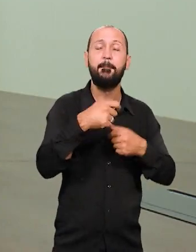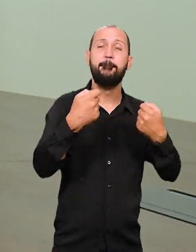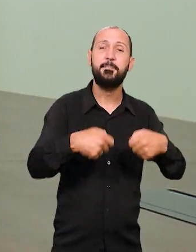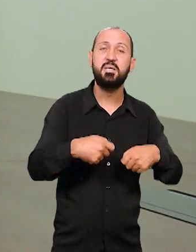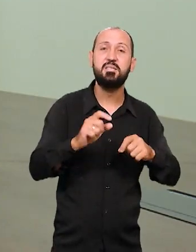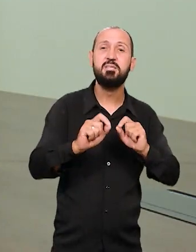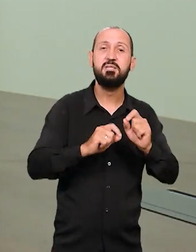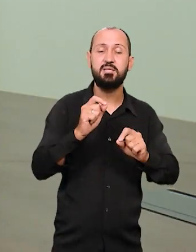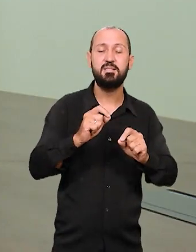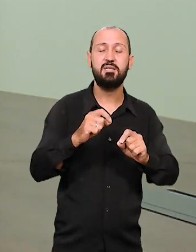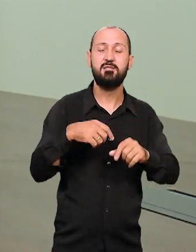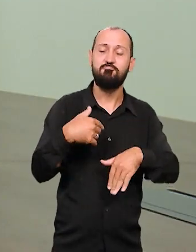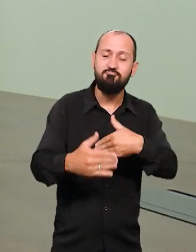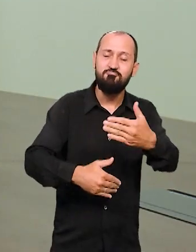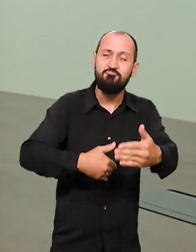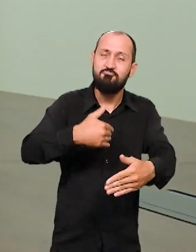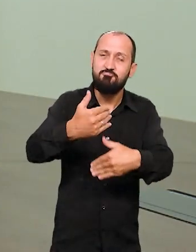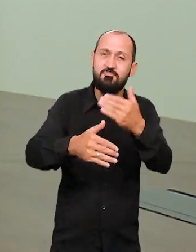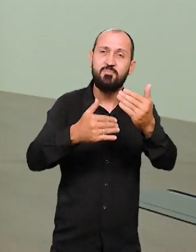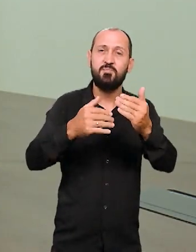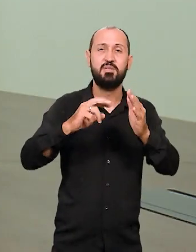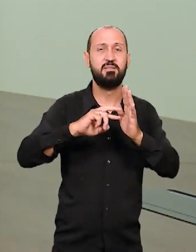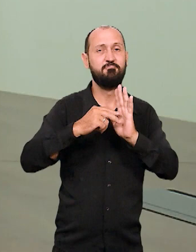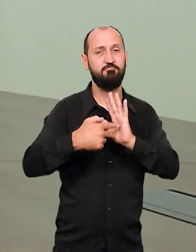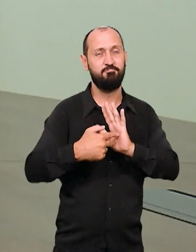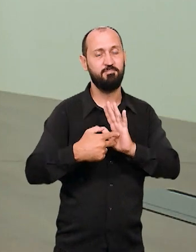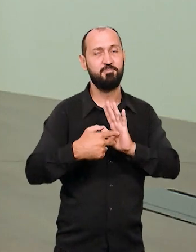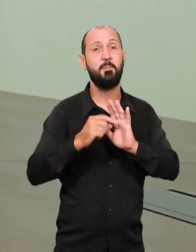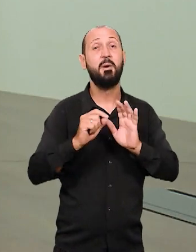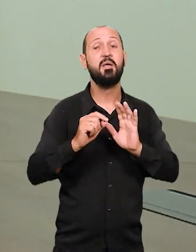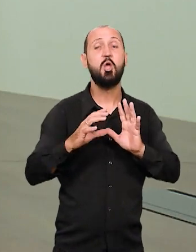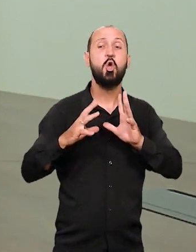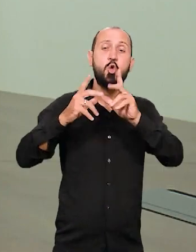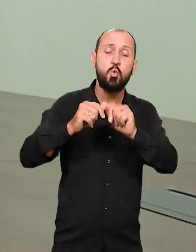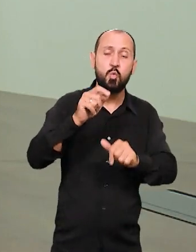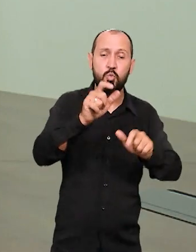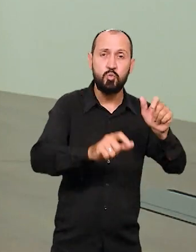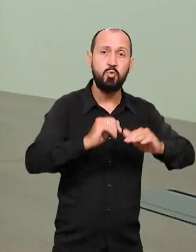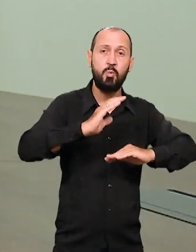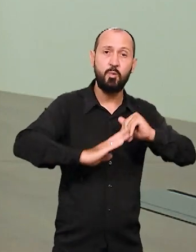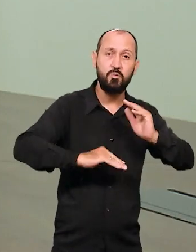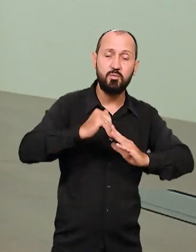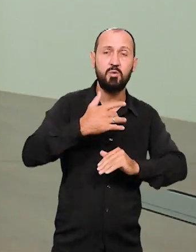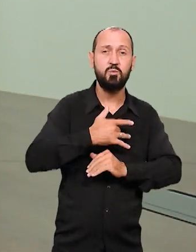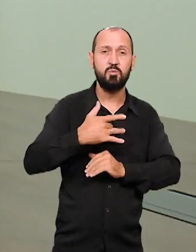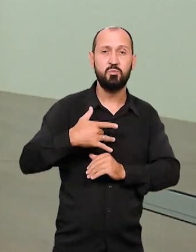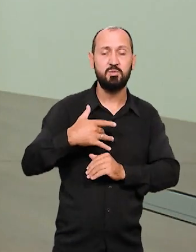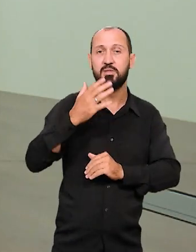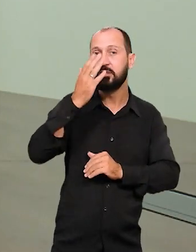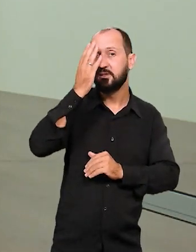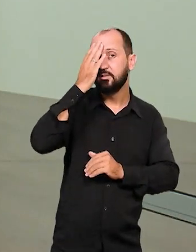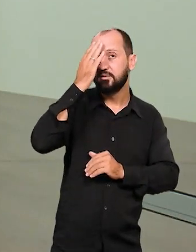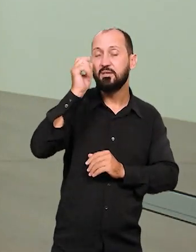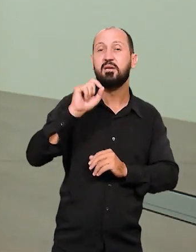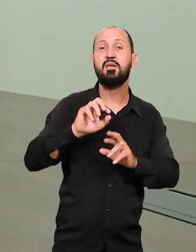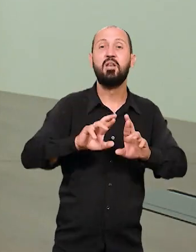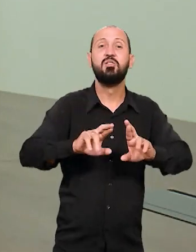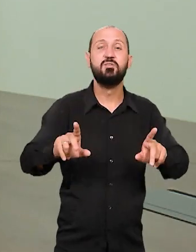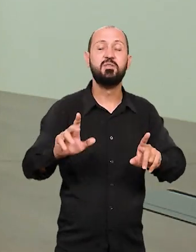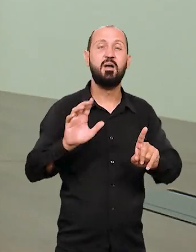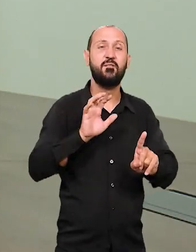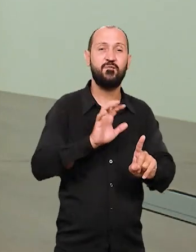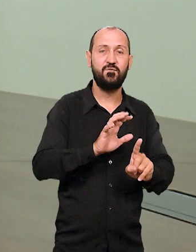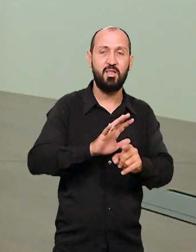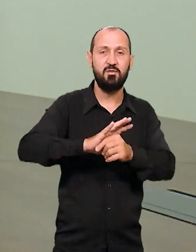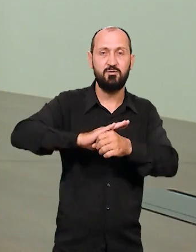ainda precisamos caminhar muito nesse aspecto, para que todos os profissionais de saúde tenham noção do que a